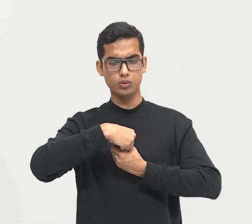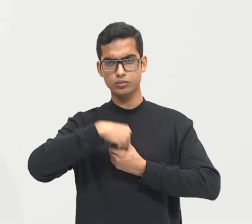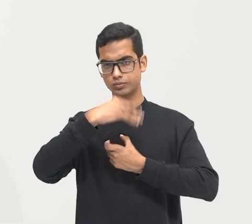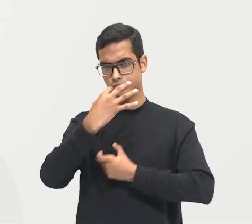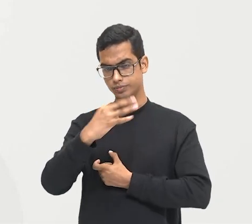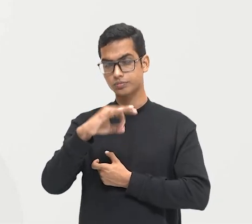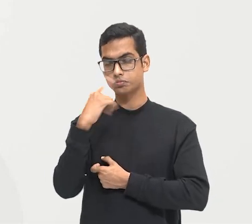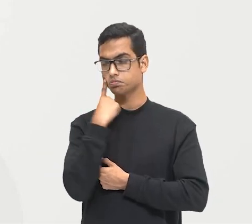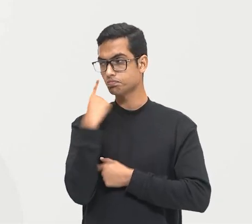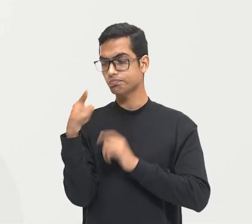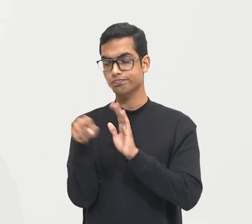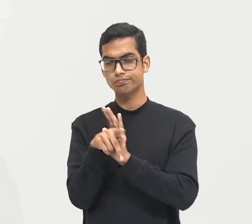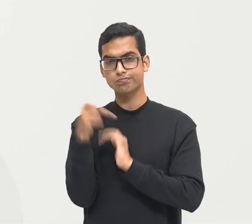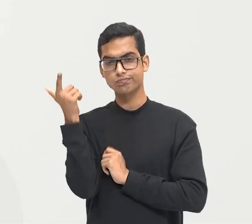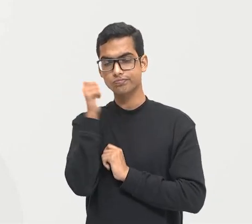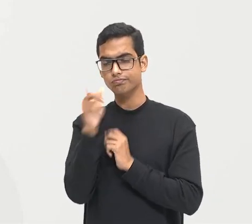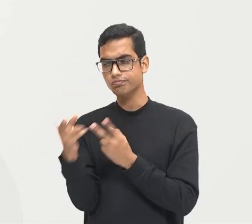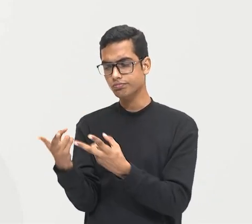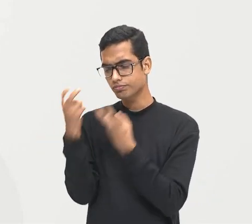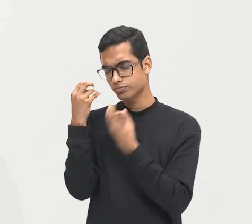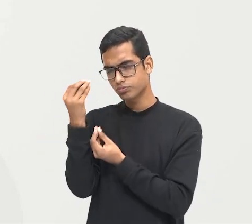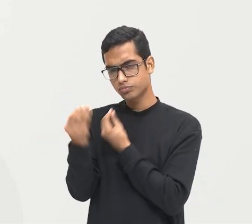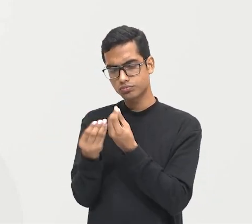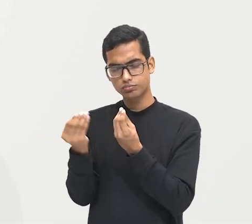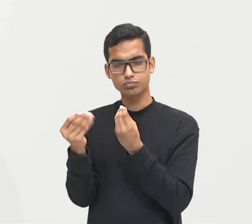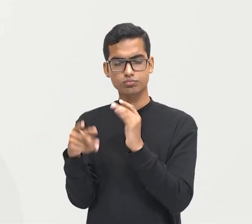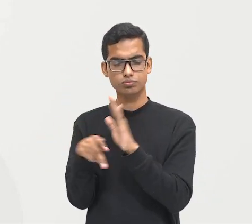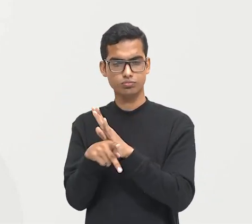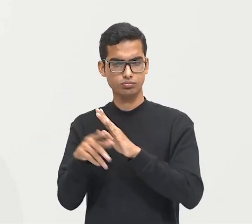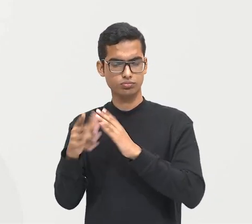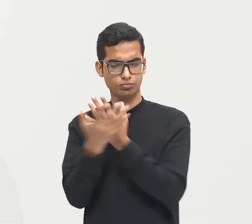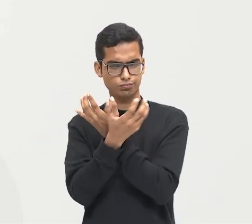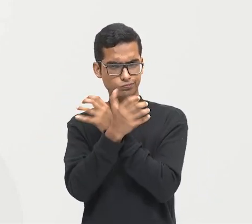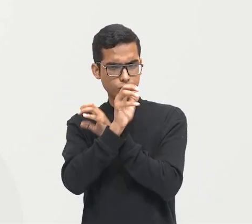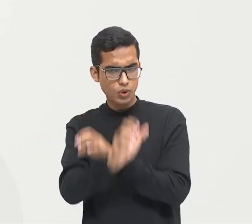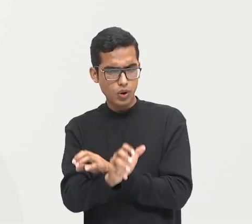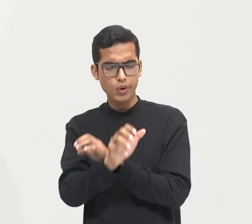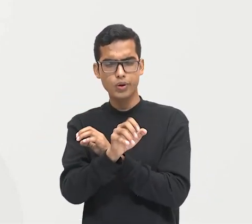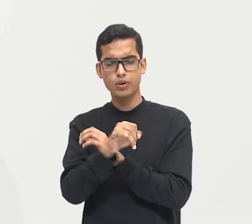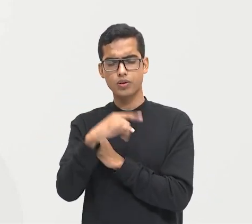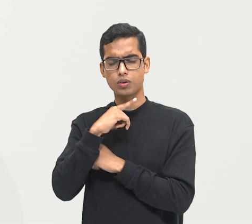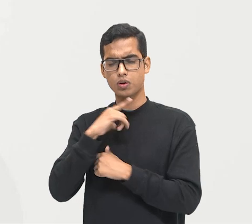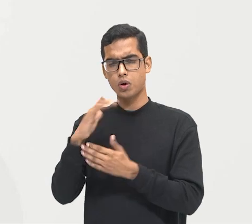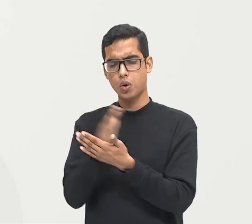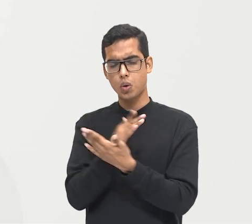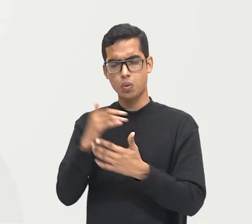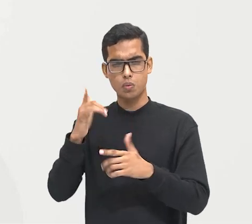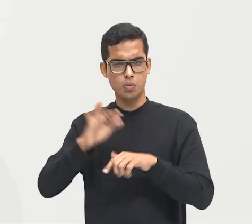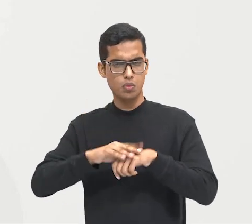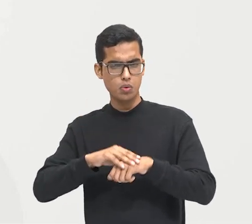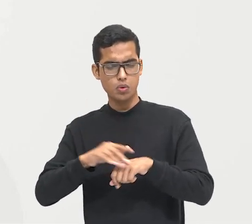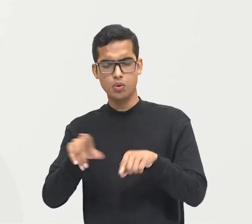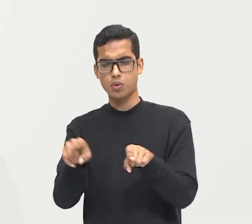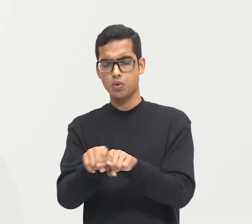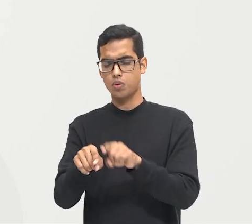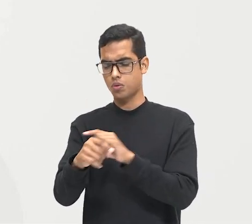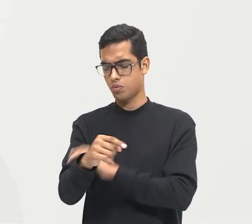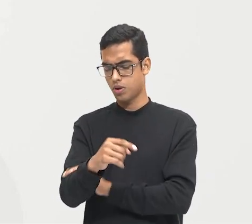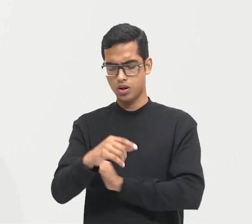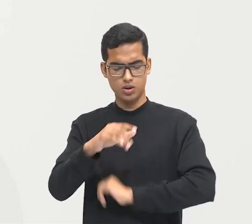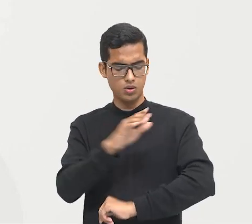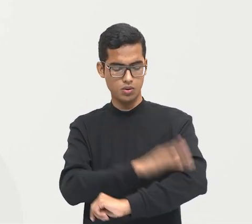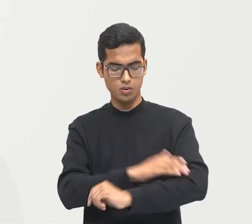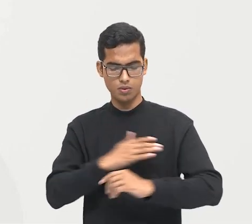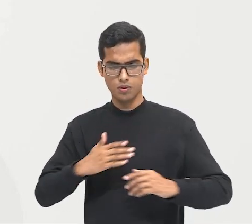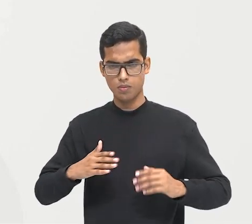forma a gente consegue observar um pouco mais ali dos ossos, né? Se você tem alguma fratura, quebrou um braço, quebrou uma perna, por